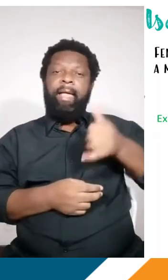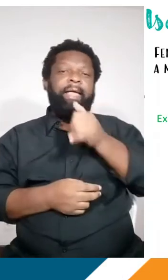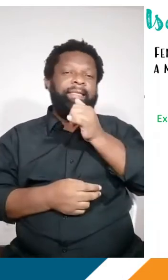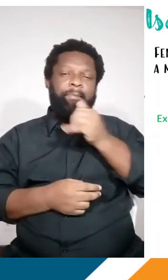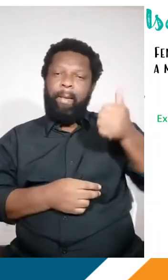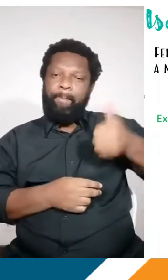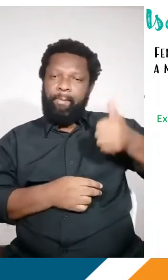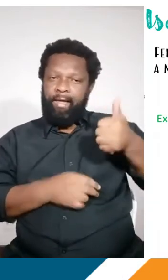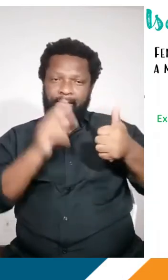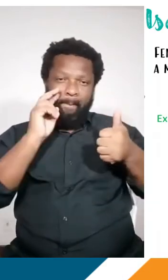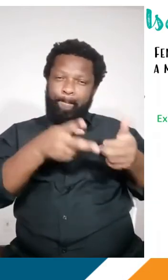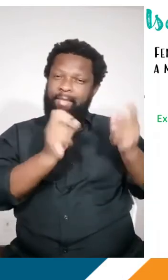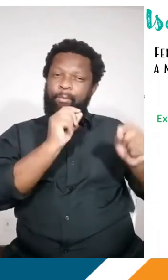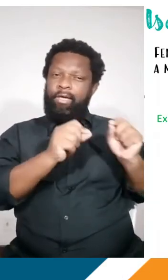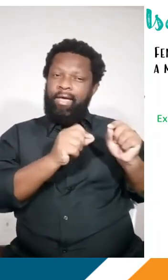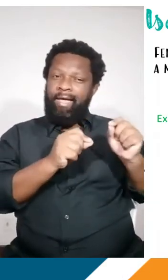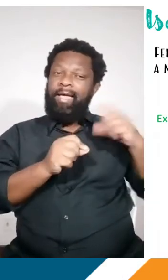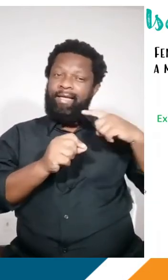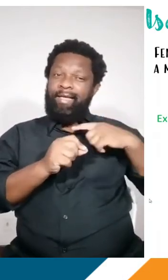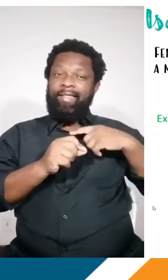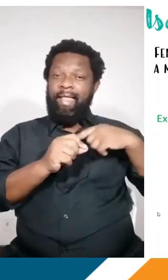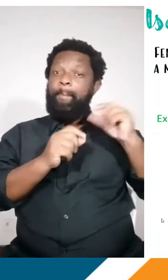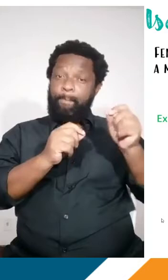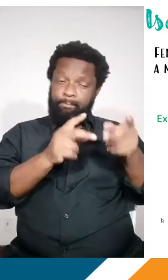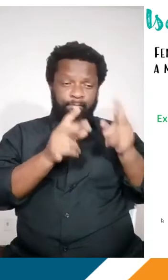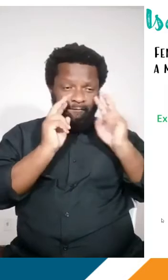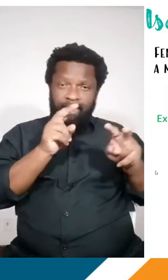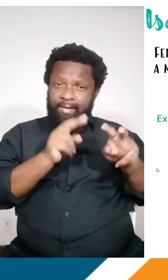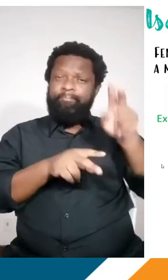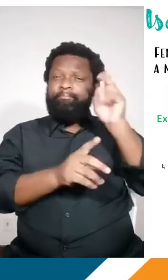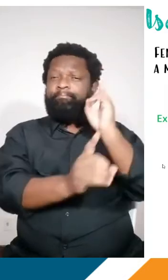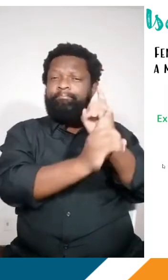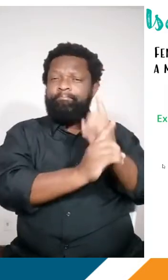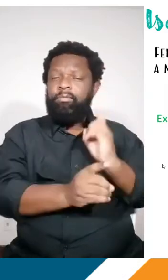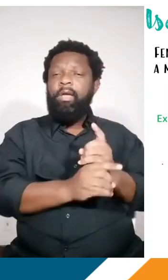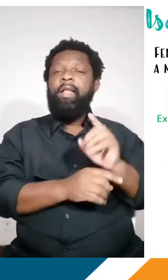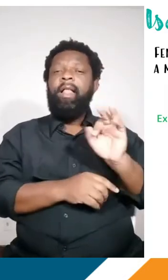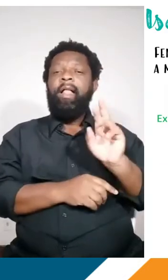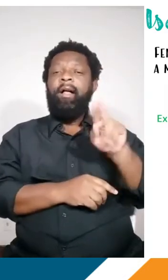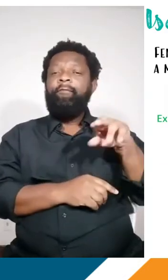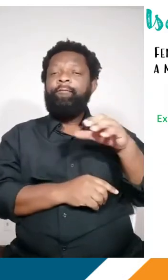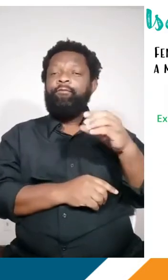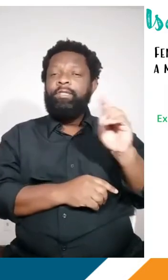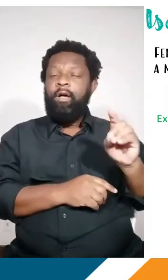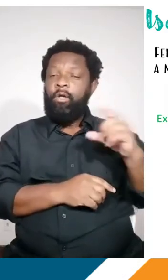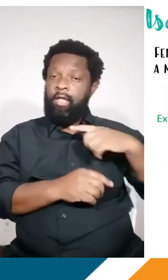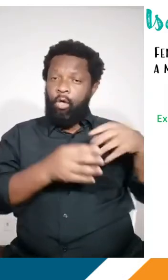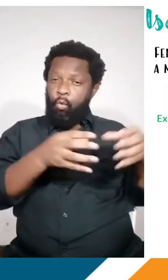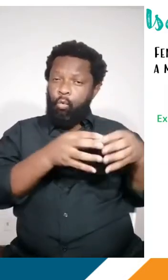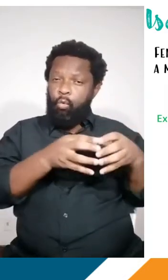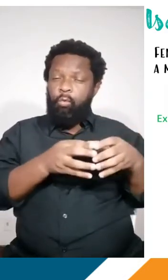primeira possibilidade. Repara que esse composto, eu posso identificar a função dele aqui pelo